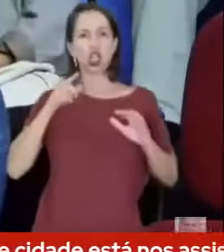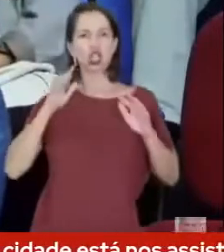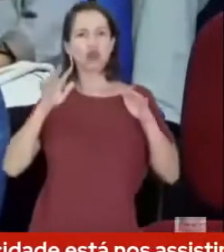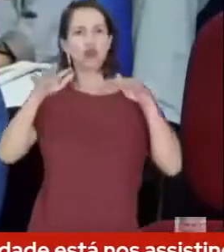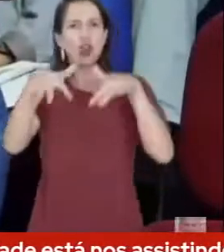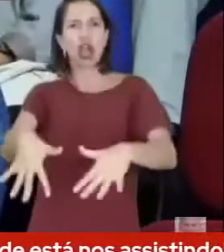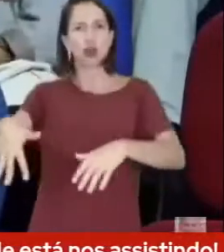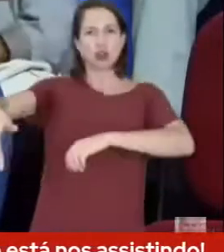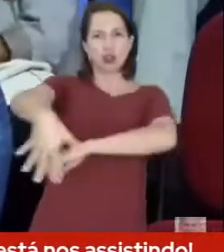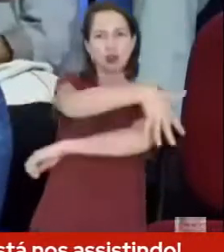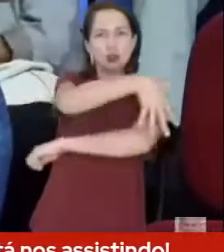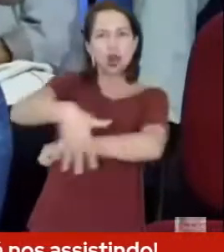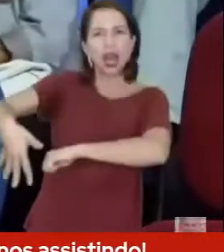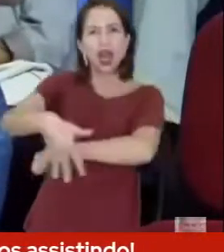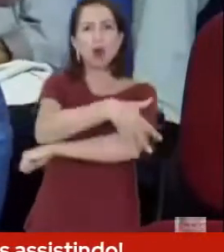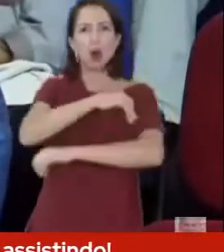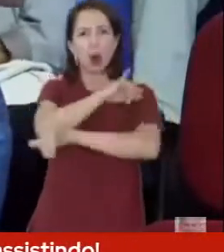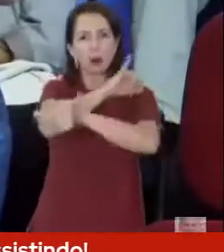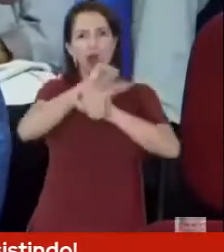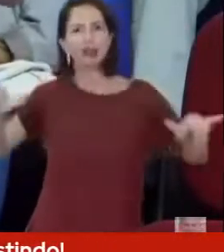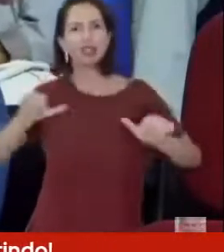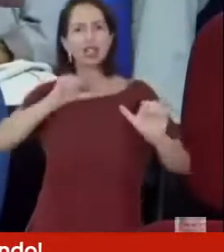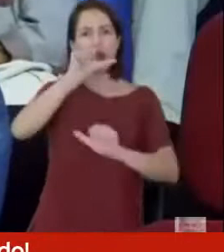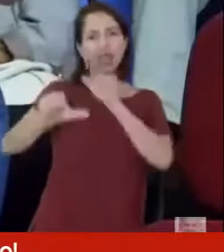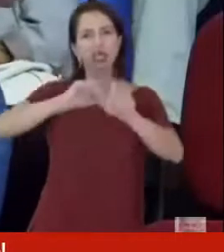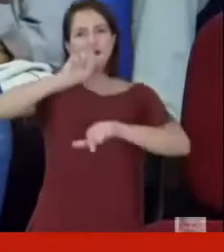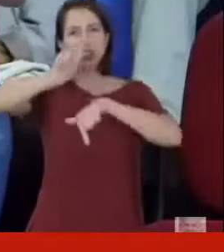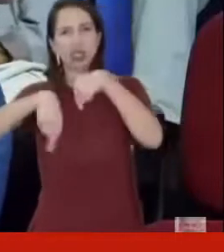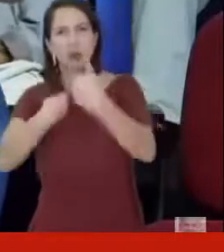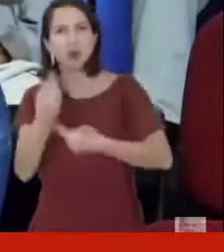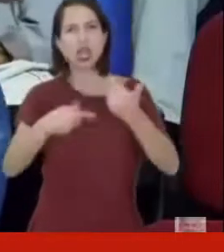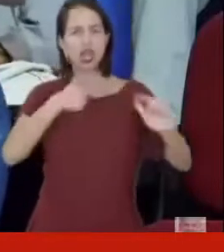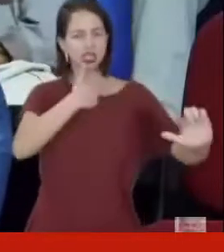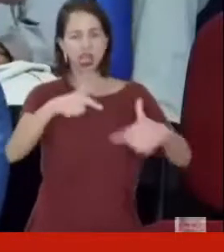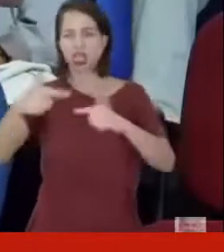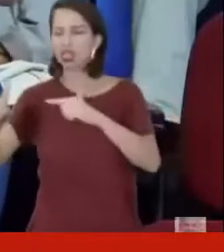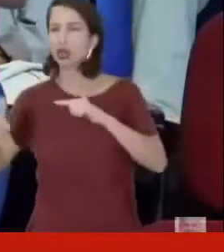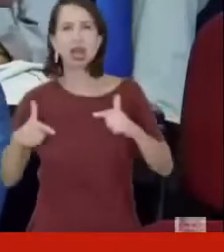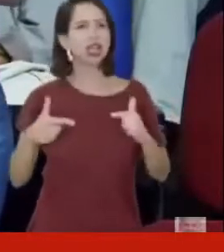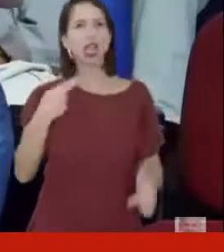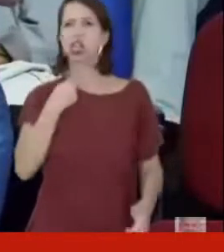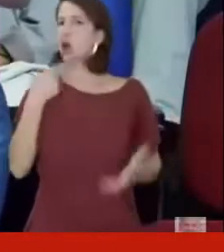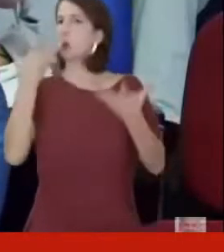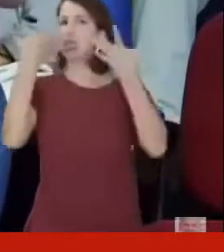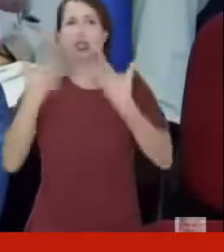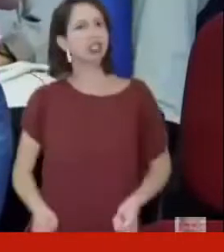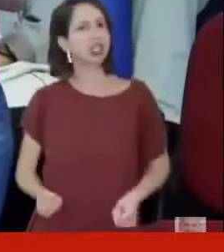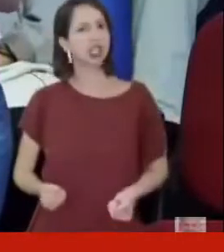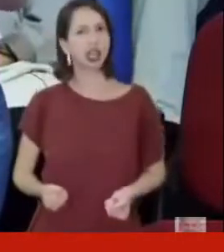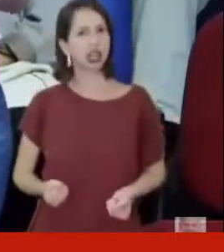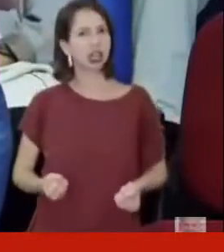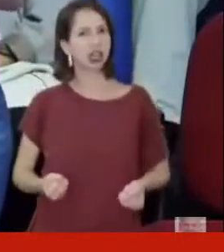trabalhista, ela é indigesta e ela precisa ser mudada. Uma reforma trabalhista que produz